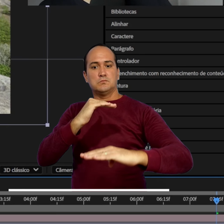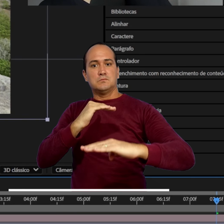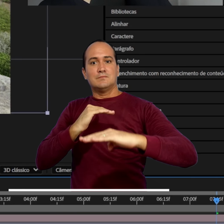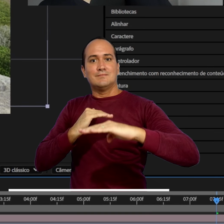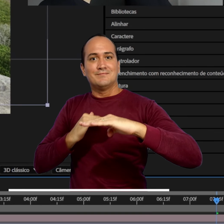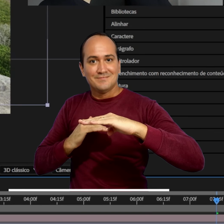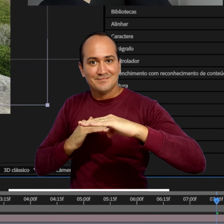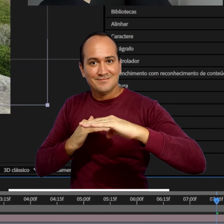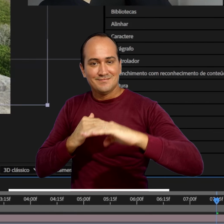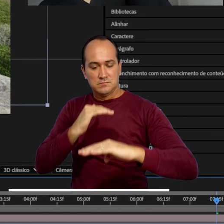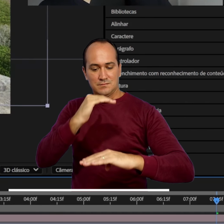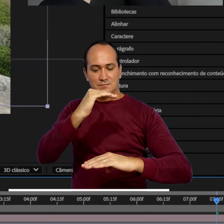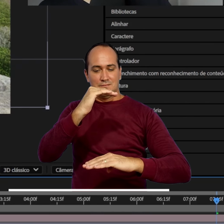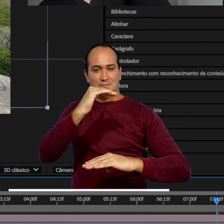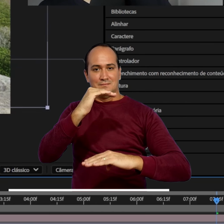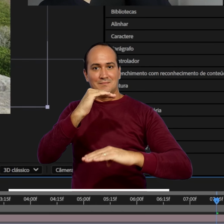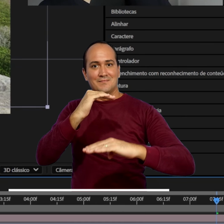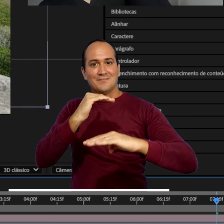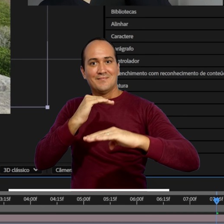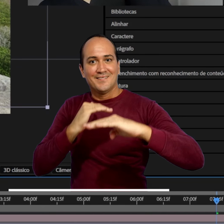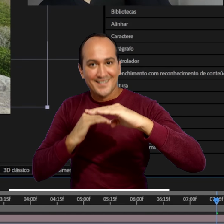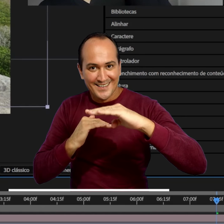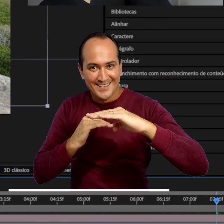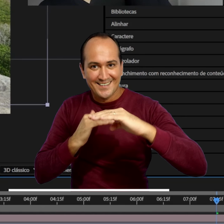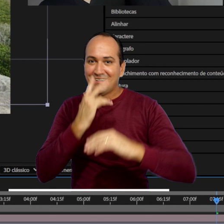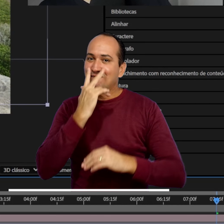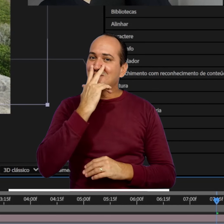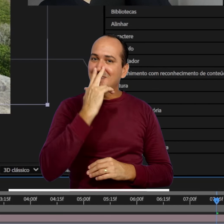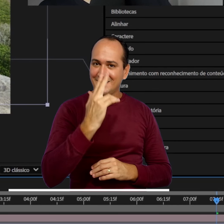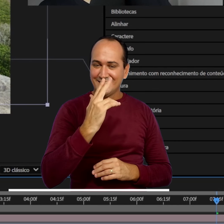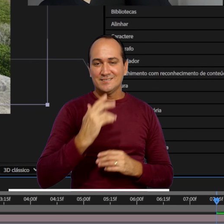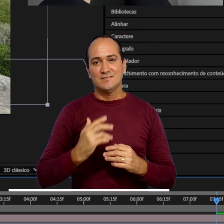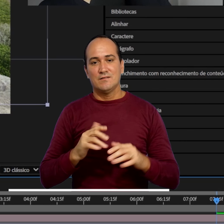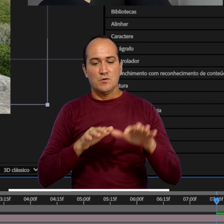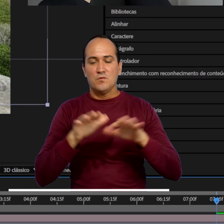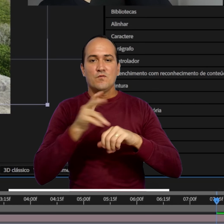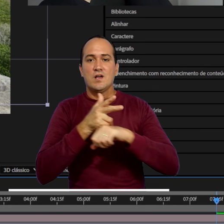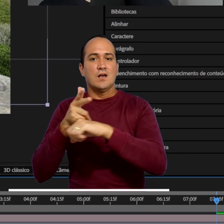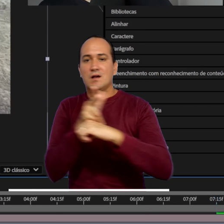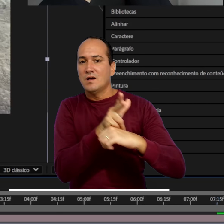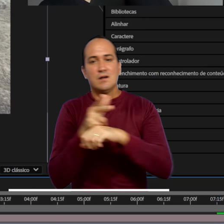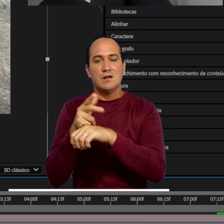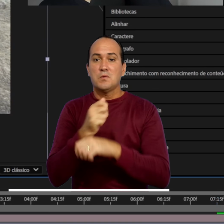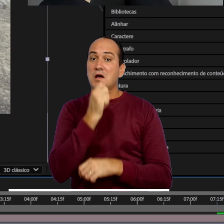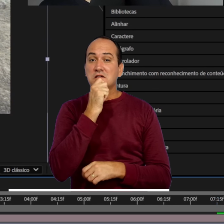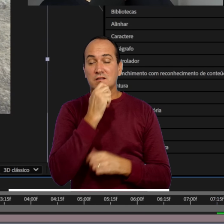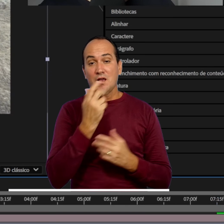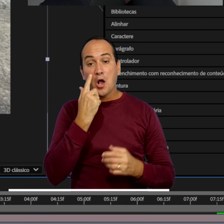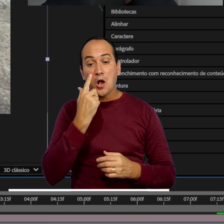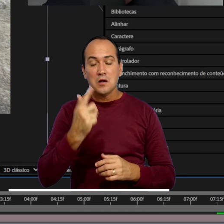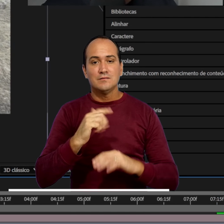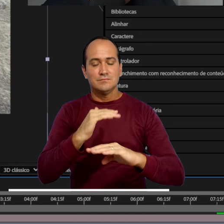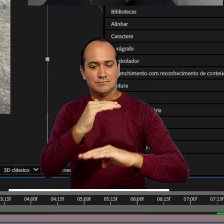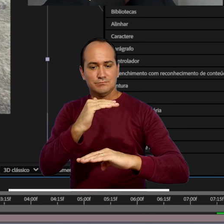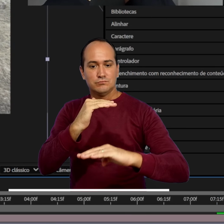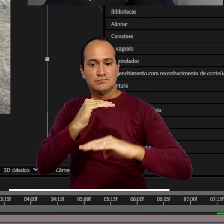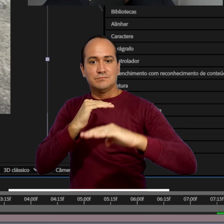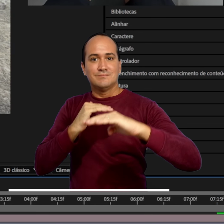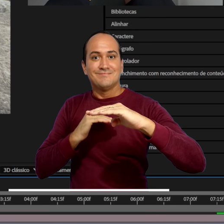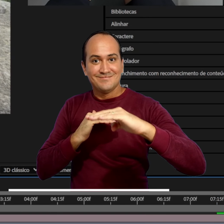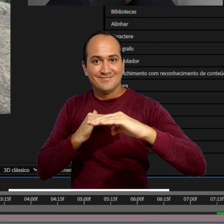borda e estou conseguindo visualizar, ó, um pouco mais da minha cena, certo? Eu nem vou mover a câmera por enquanto, aí, ó, olha só